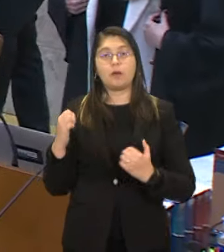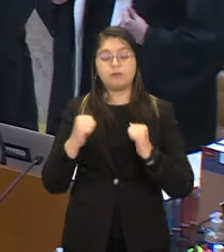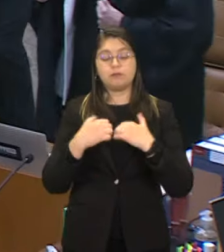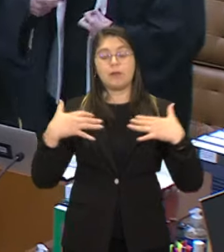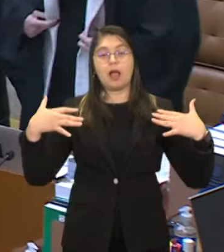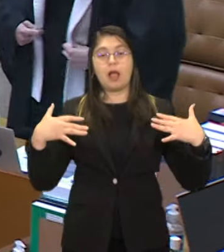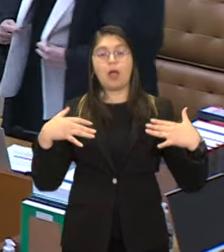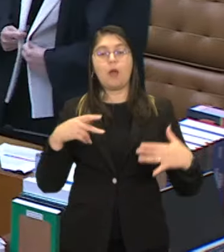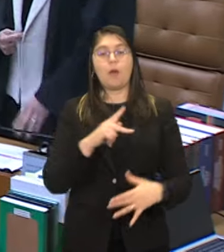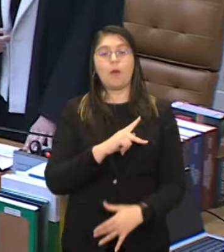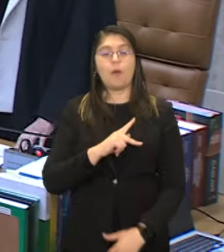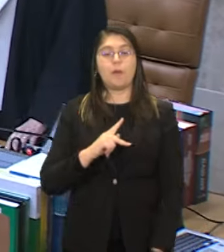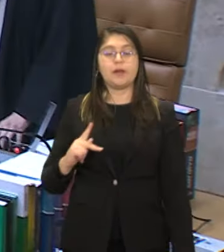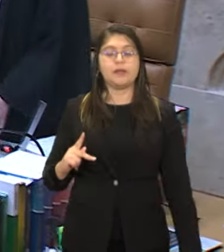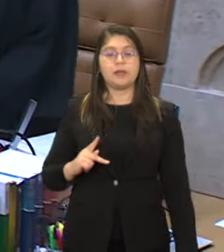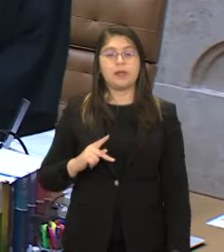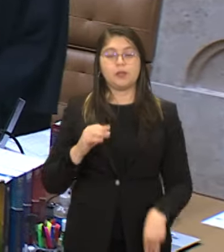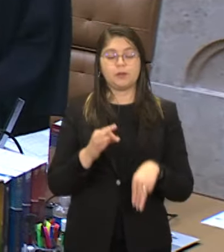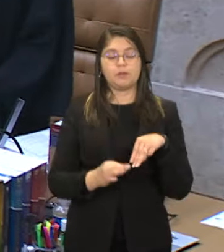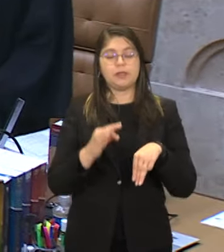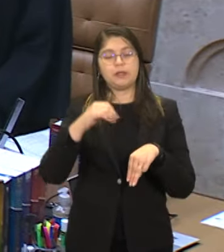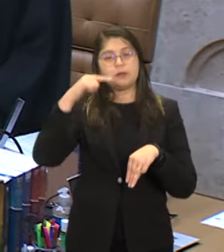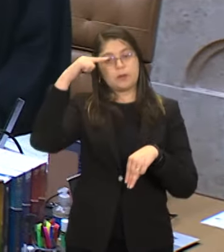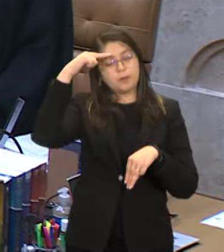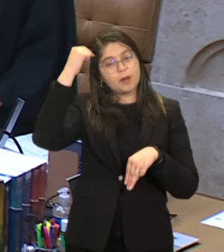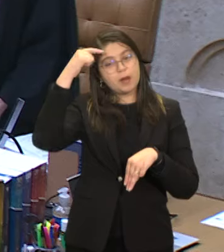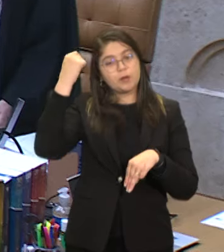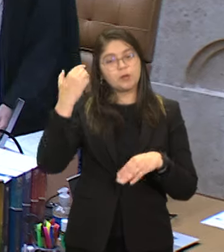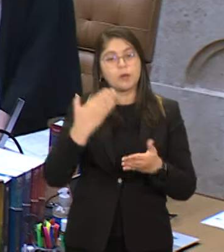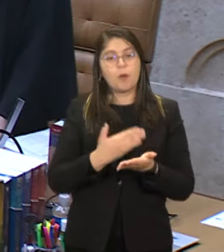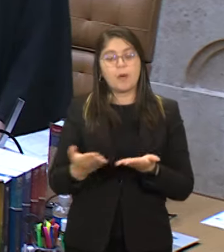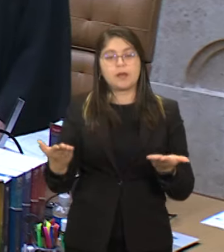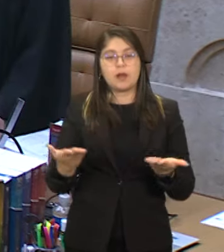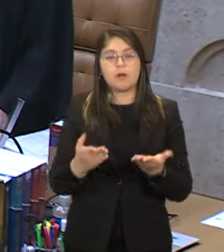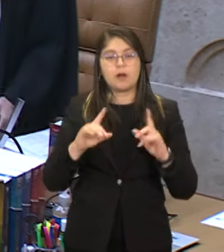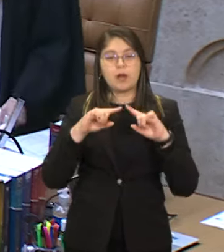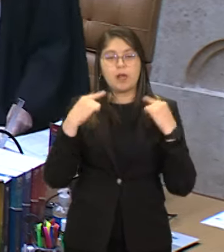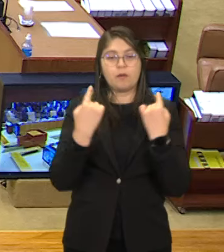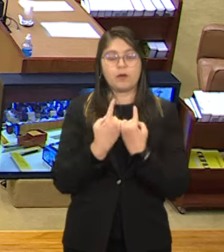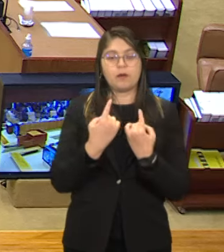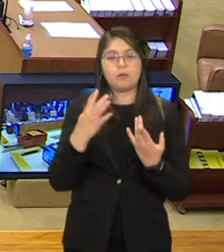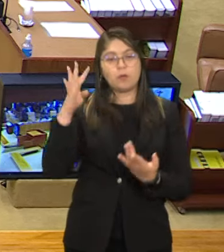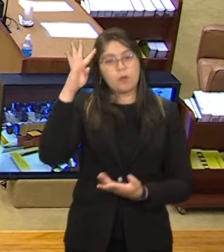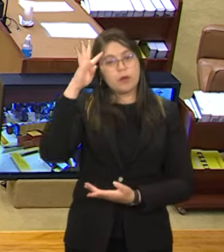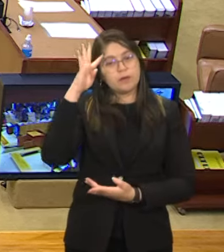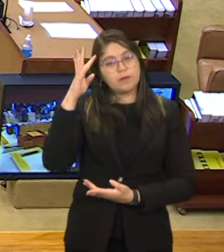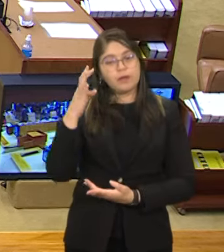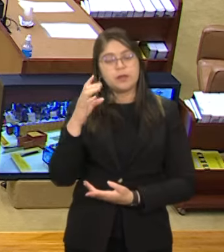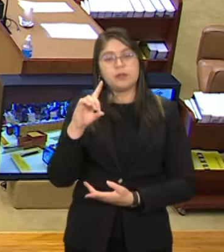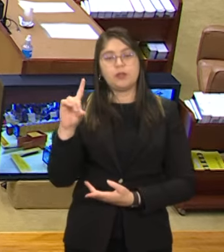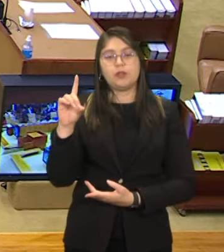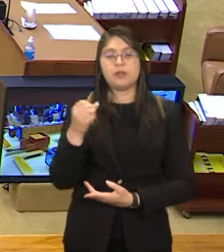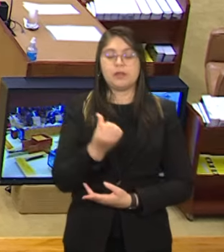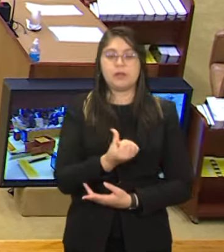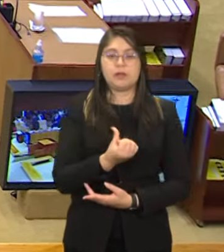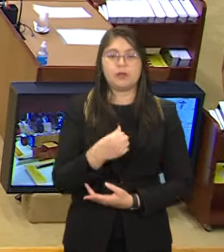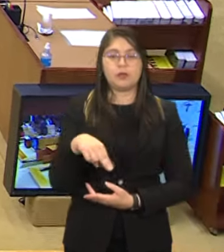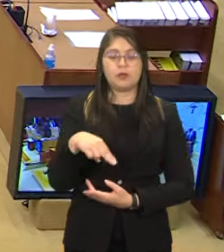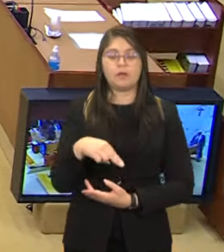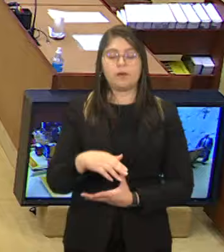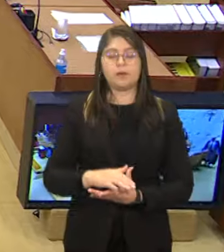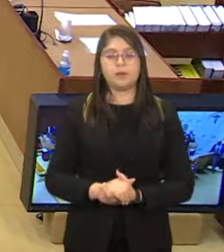Luiz Roberto Barroso vai iniciar a sessão desta quarta-feira, 6 de novembro. Fique com a gente aqui no direto do plenário.